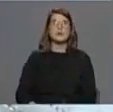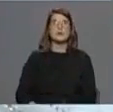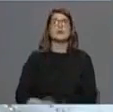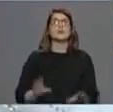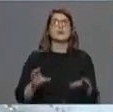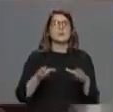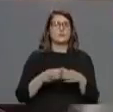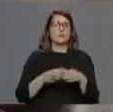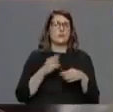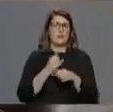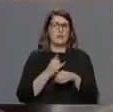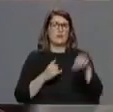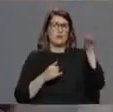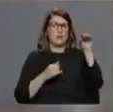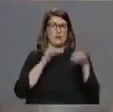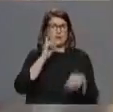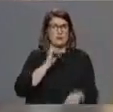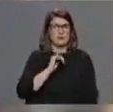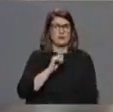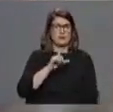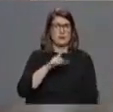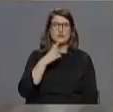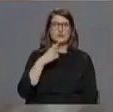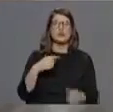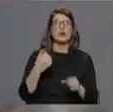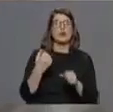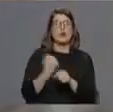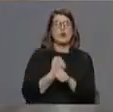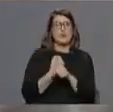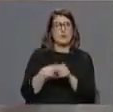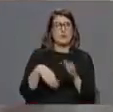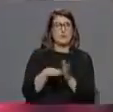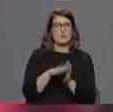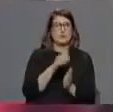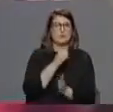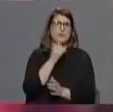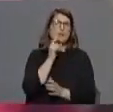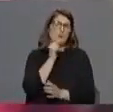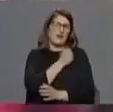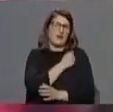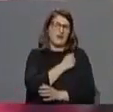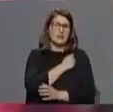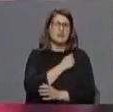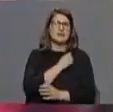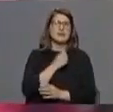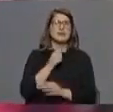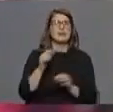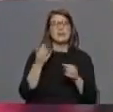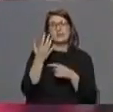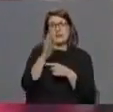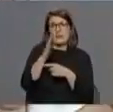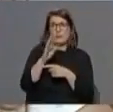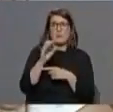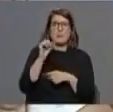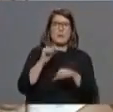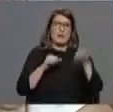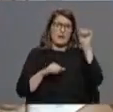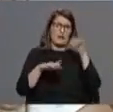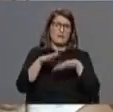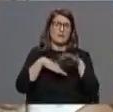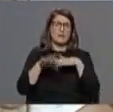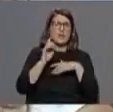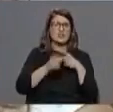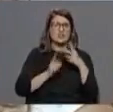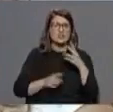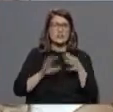Isabel Rodrigues afirmou que a obra do Porto da Casa é um dos exemplos daquilo que o governo do PS na República e na região tem feito na